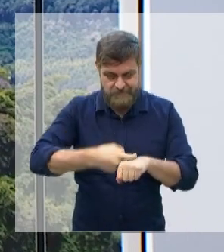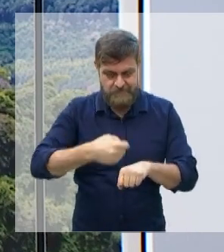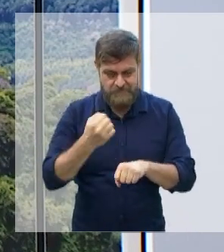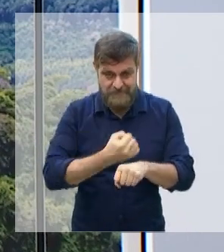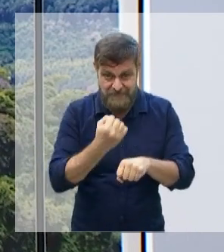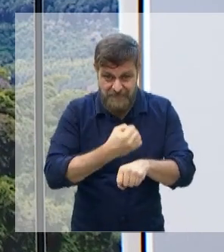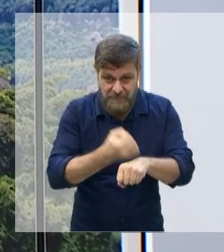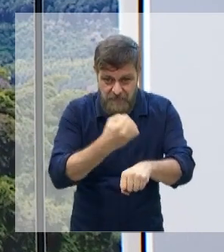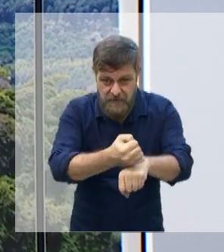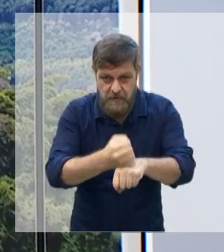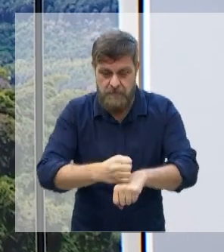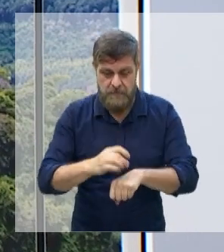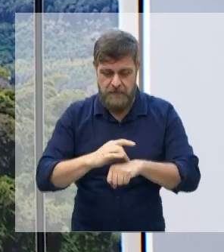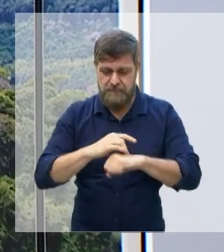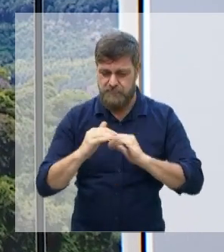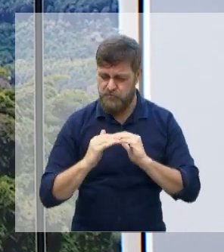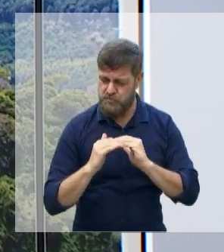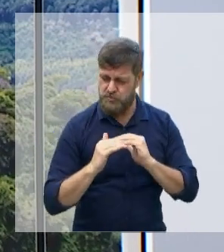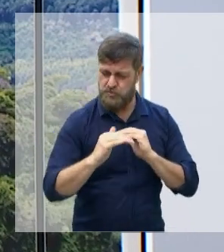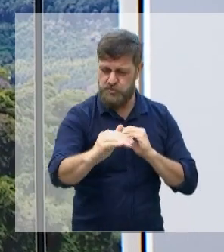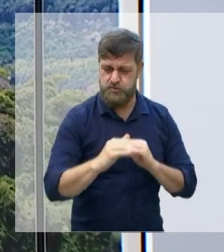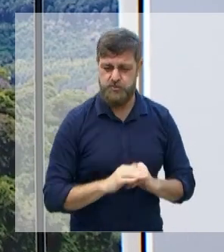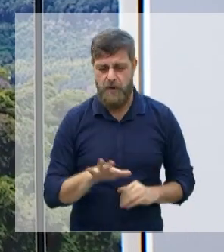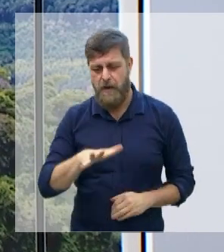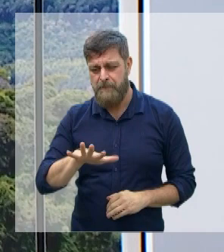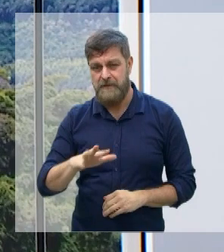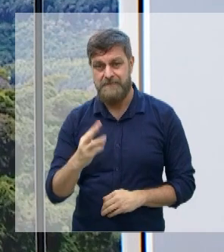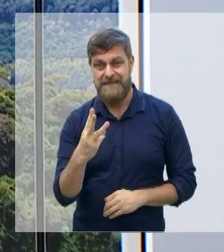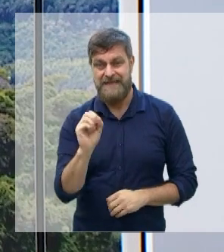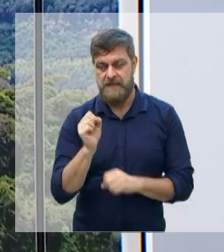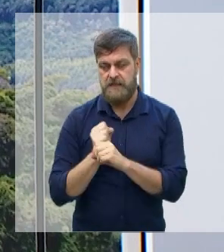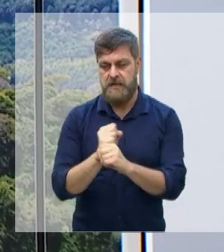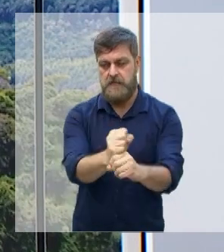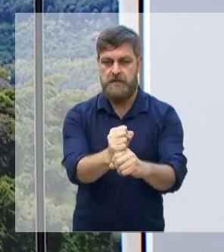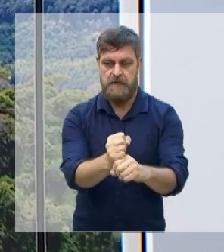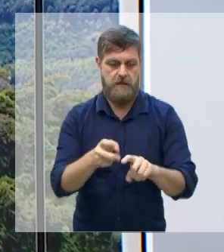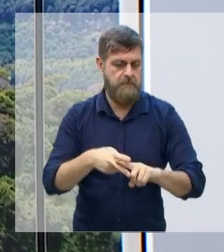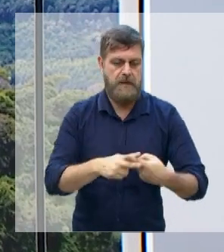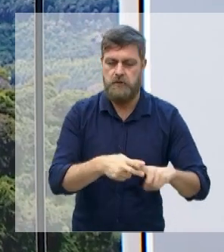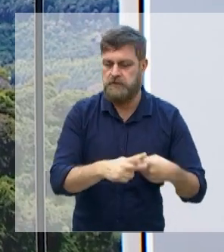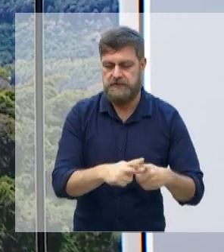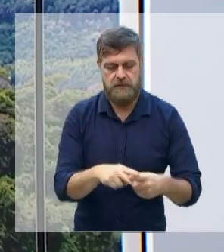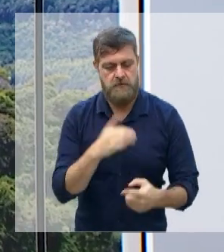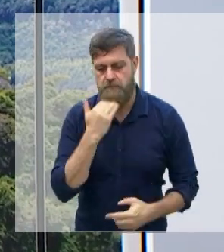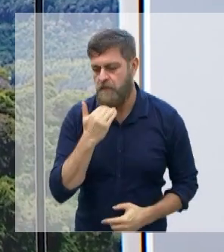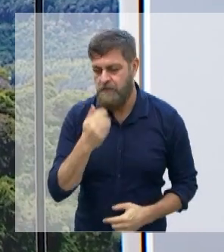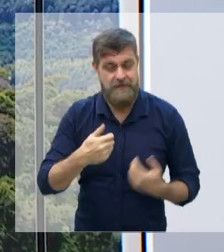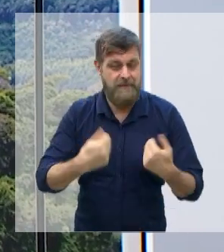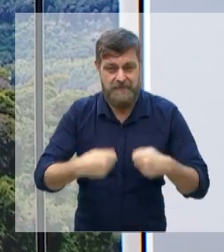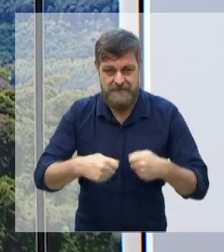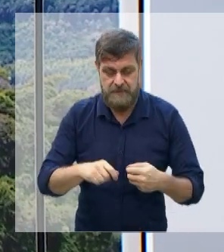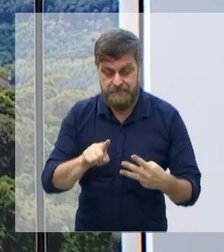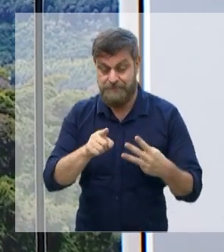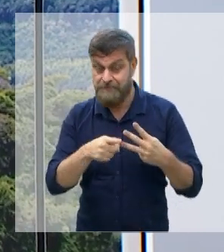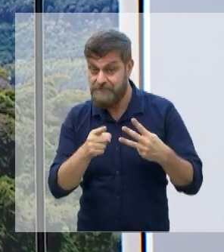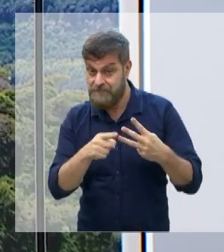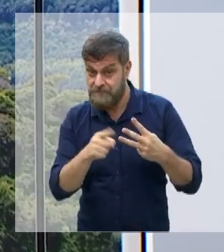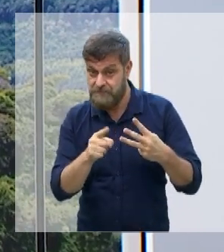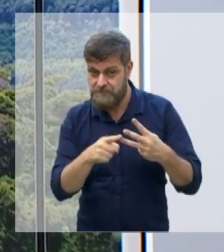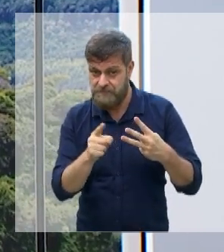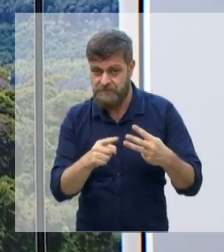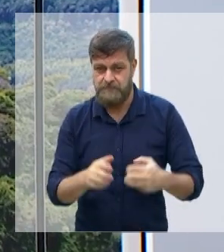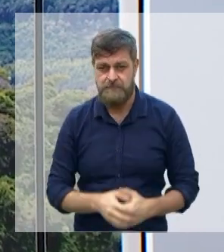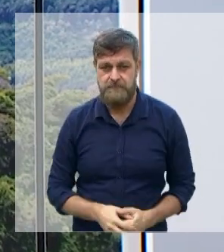piso que tem uma vida média de 25 a 30 anos nós não vamos ter manutenção durante todo esse período está segundo perfil terceiro ponto